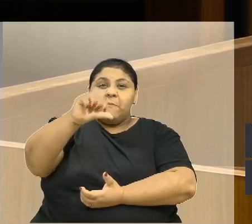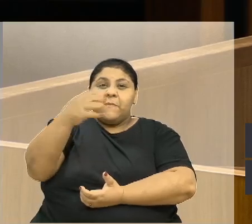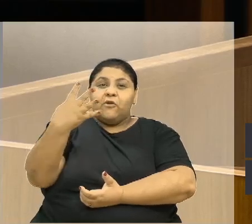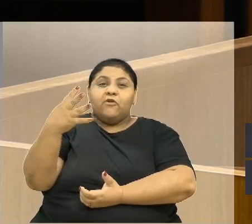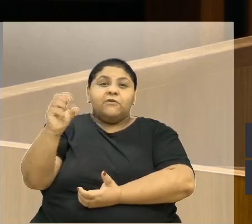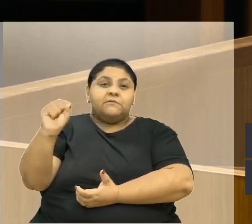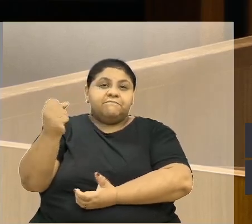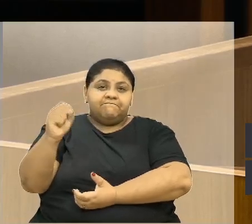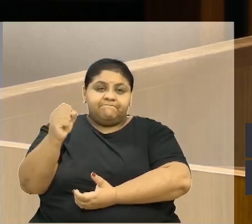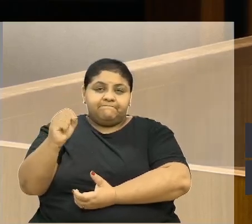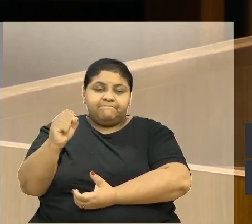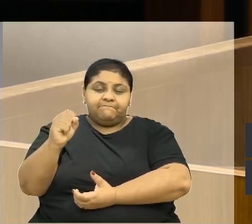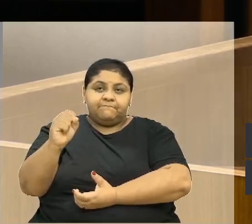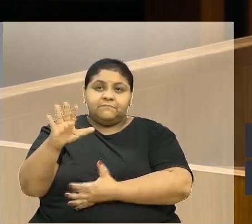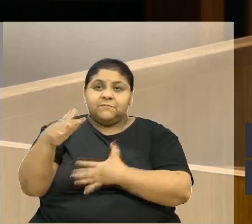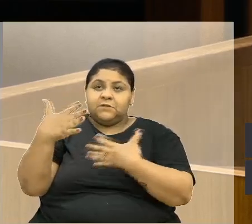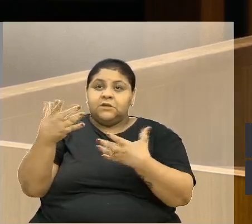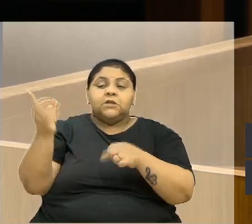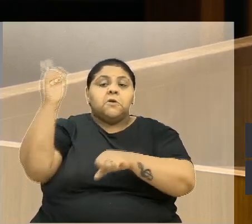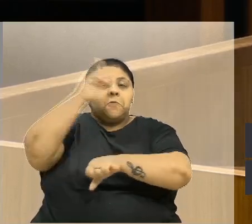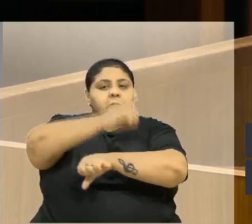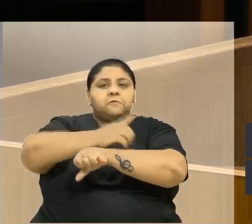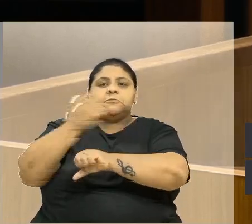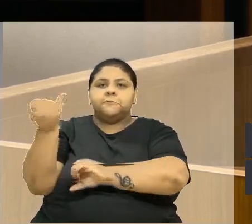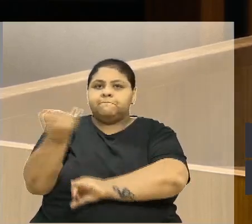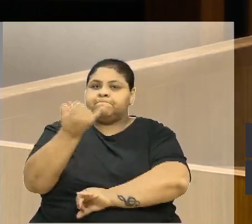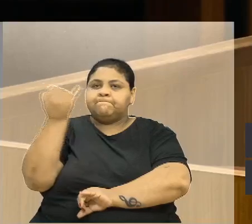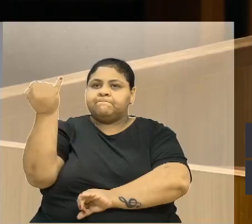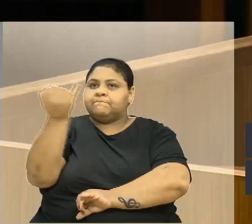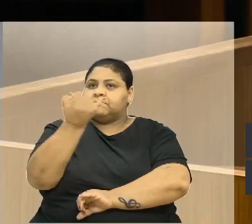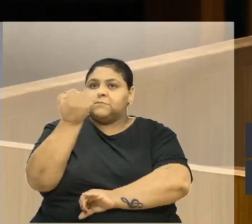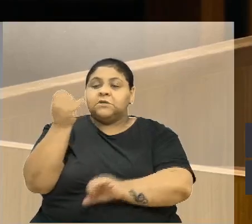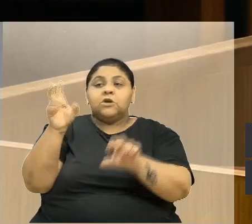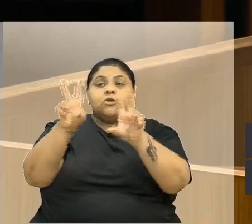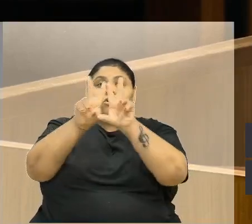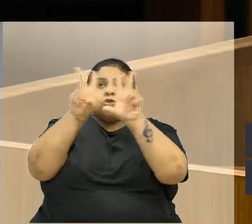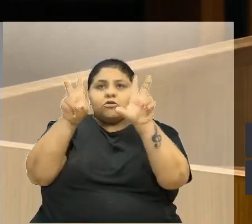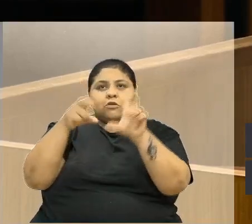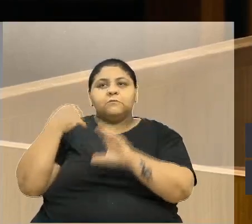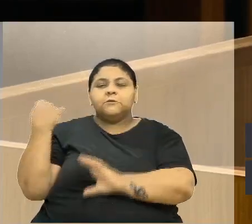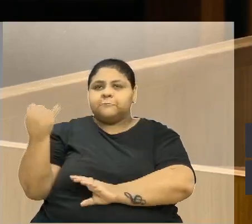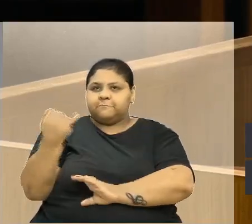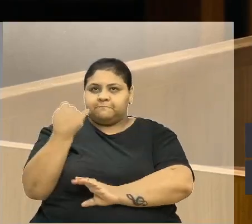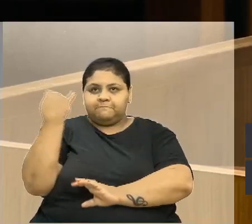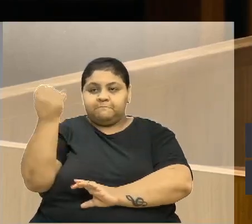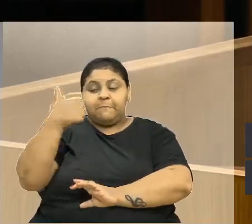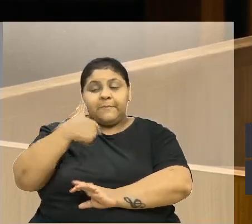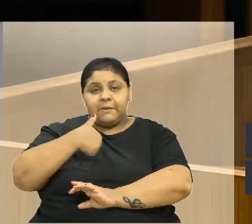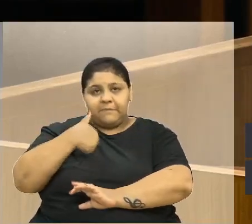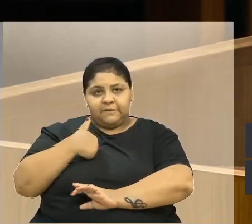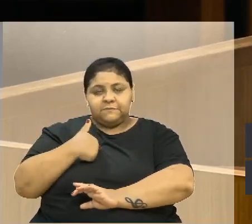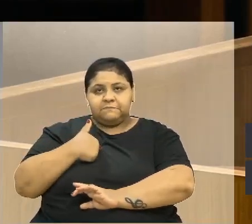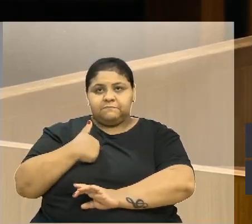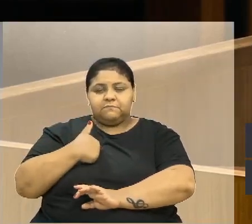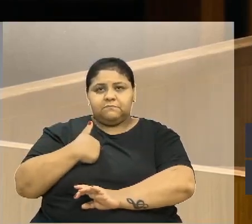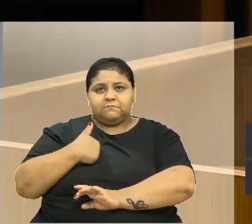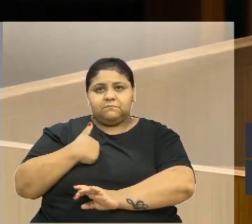1948. Então, é uma data importante e é um tema importante para mim.